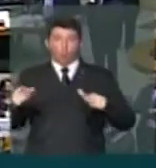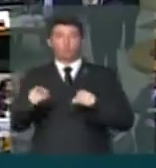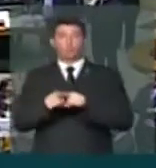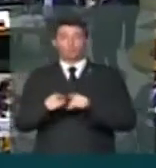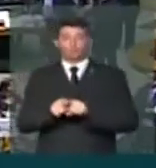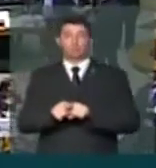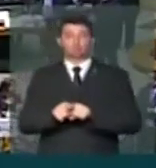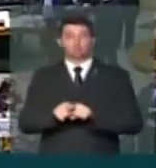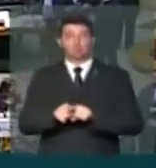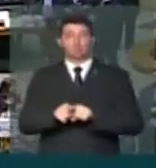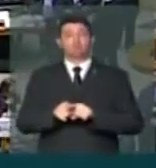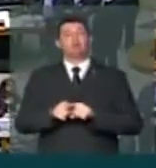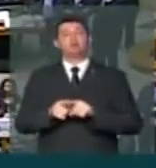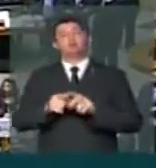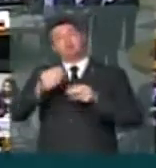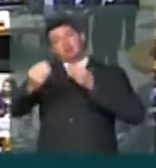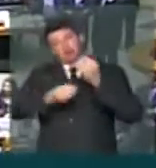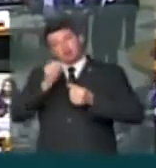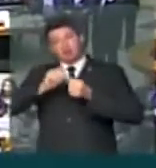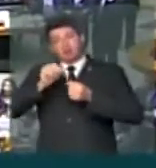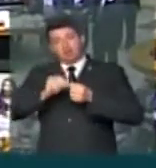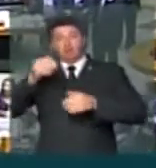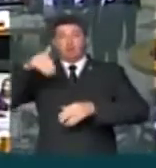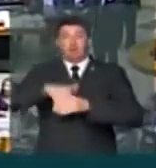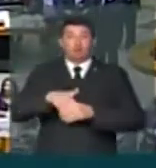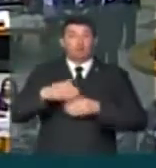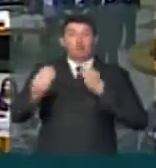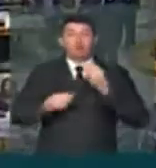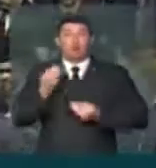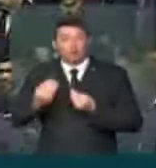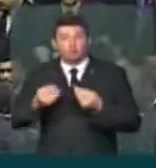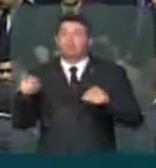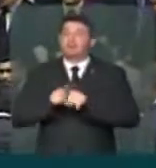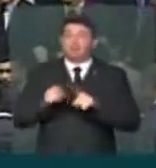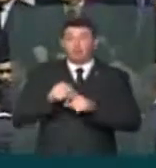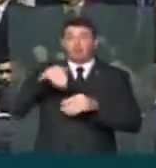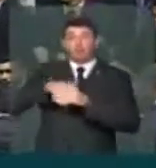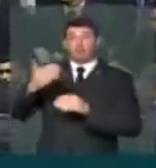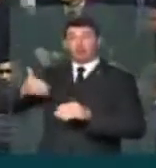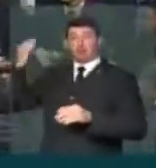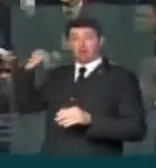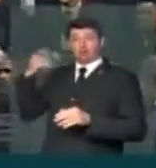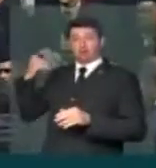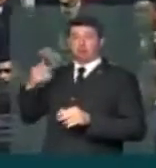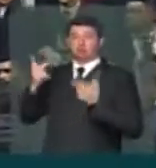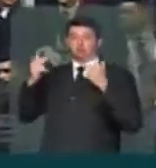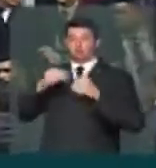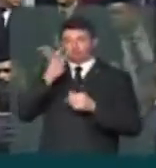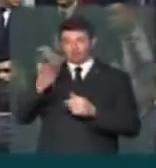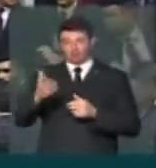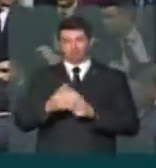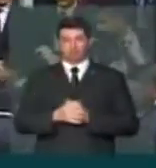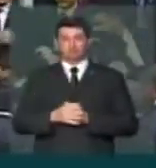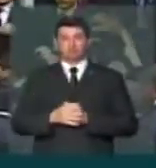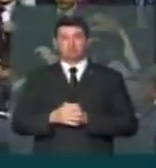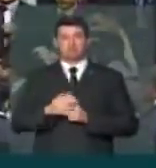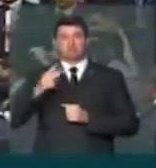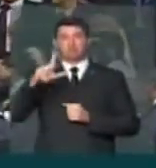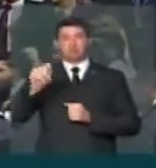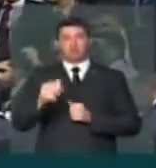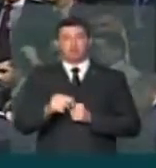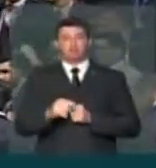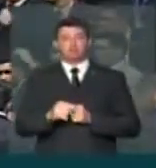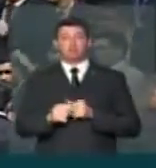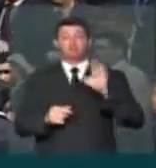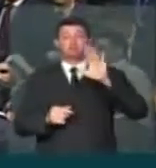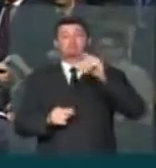questões de ordem envolvendo o procedimento de votação, não só desta sessão, como da sessão anterior, como você relatou há pouco, Paulo. Exatamente.